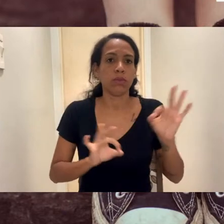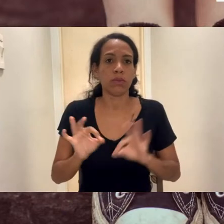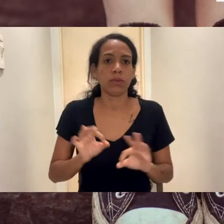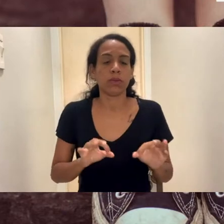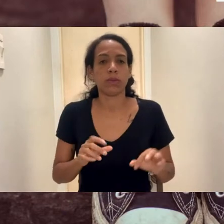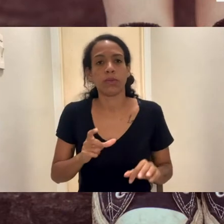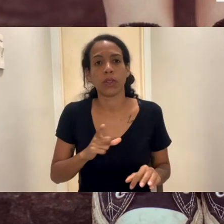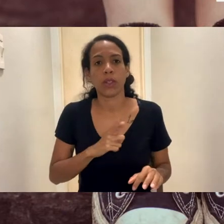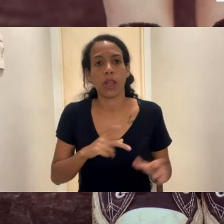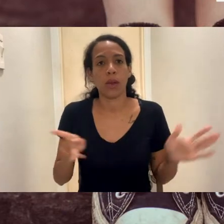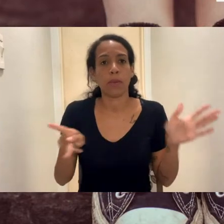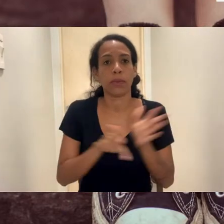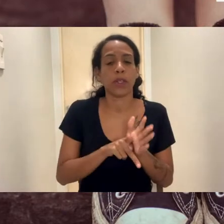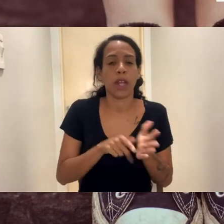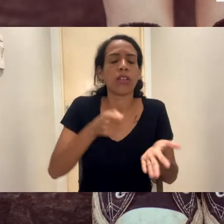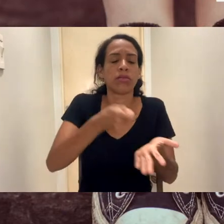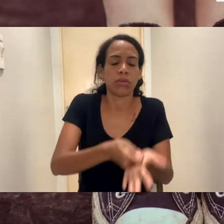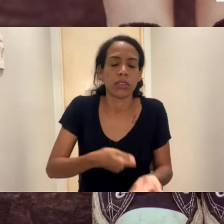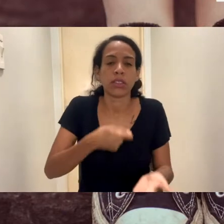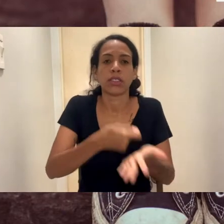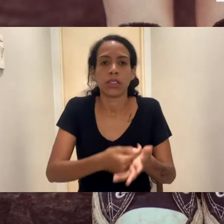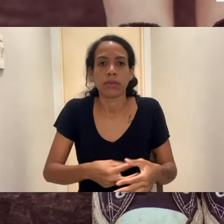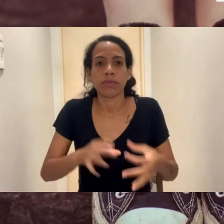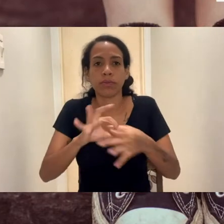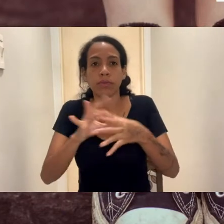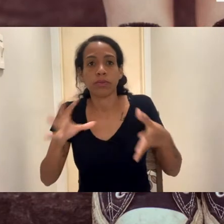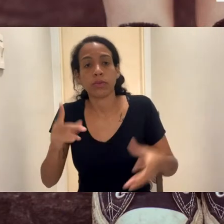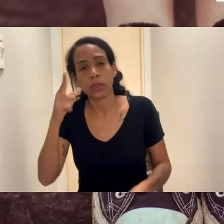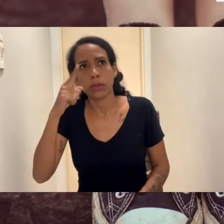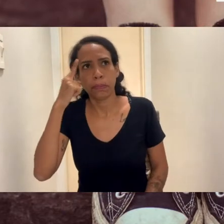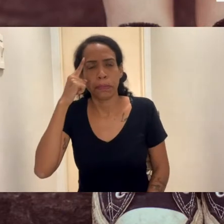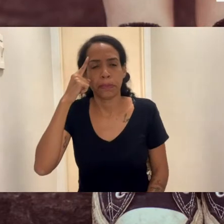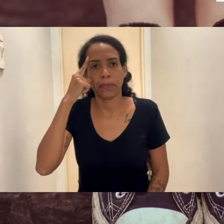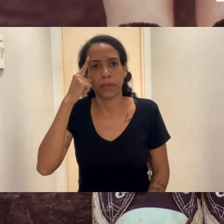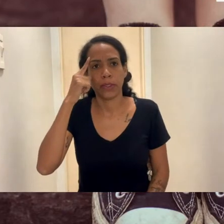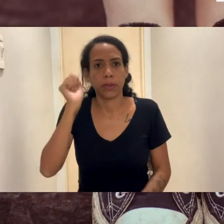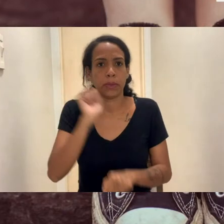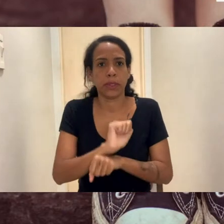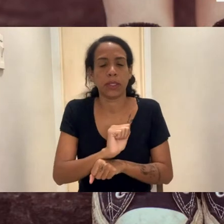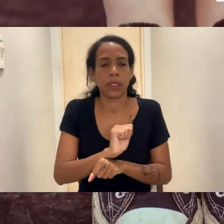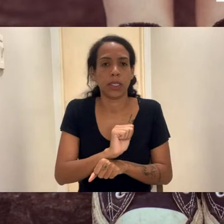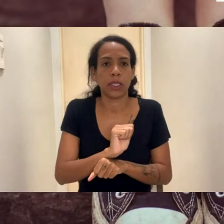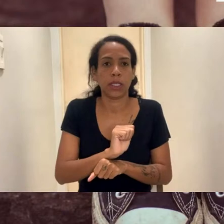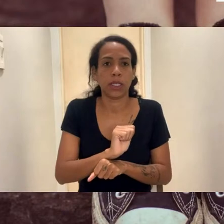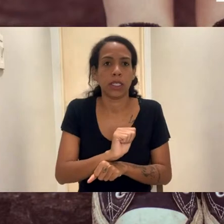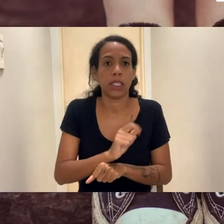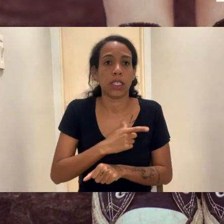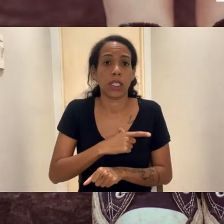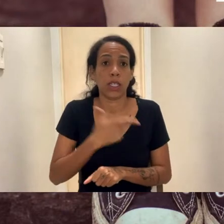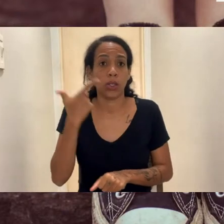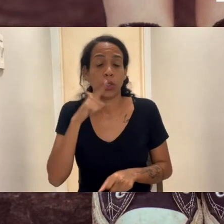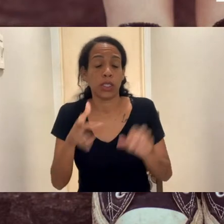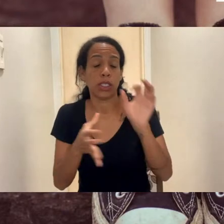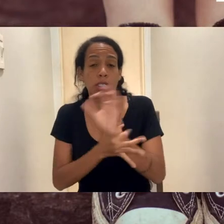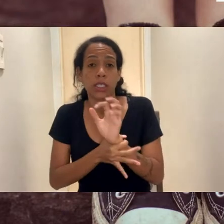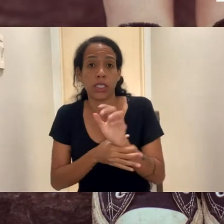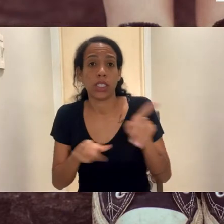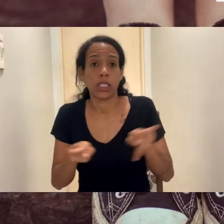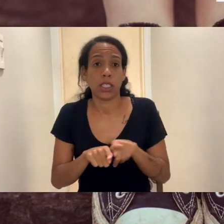que são estruturais pela própria privação de liberdade, quando você vai pensar na privação de liberdade, que são garantidores